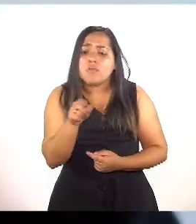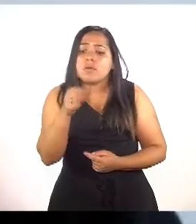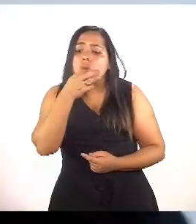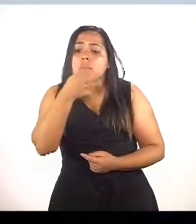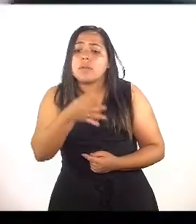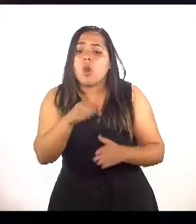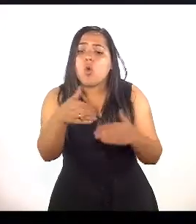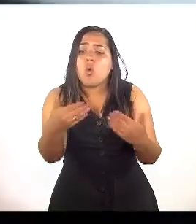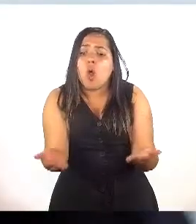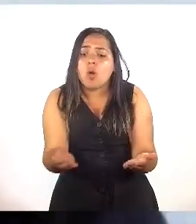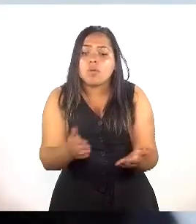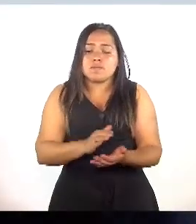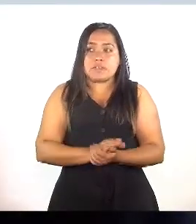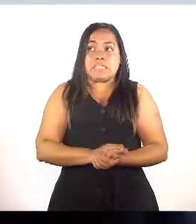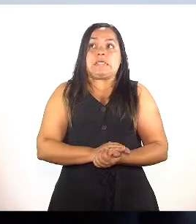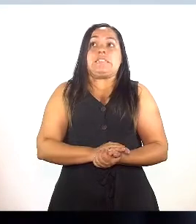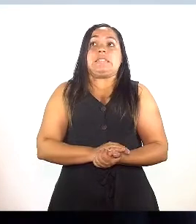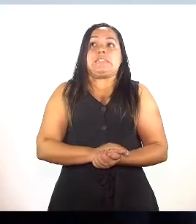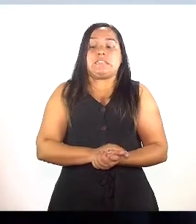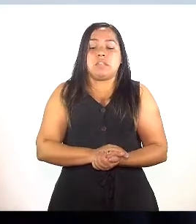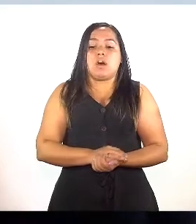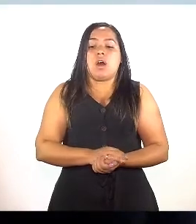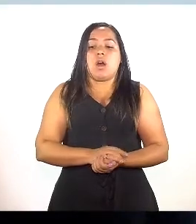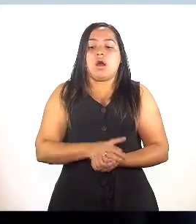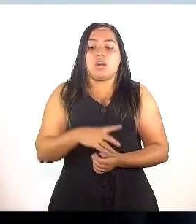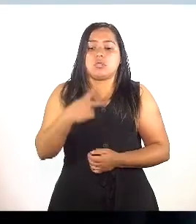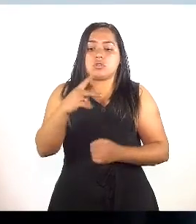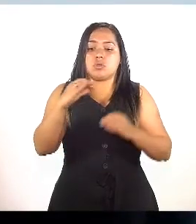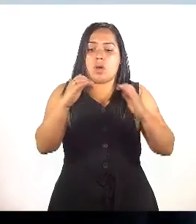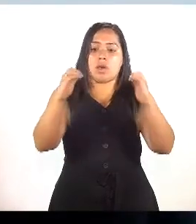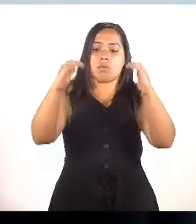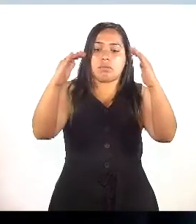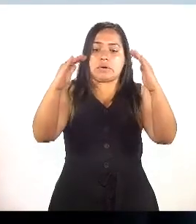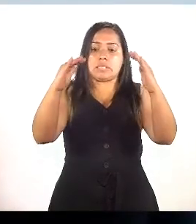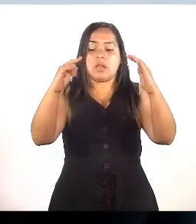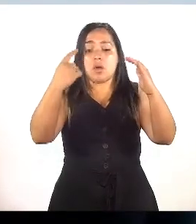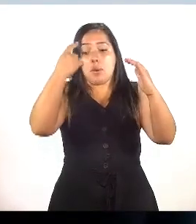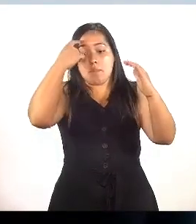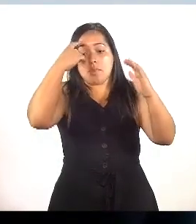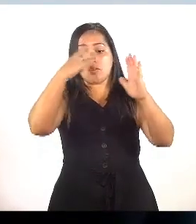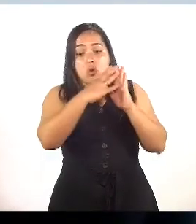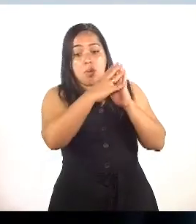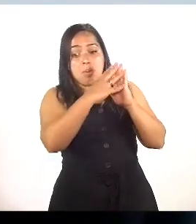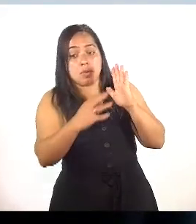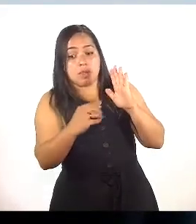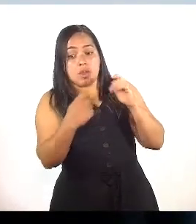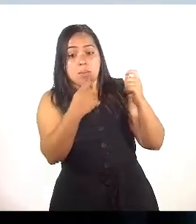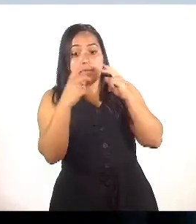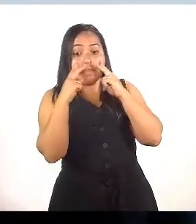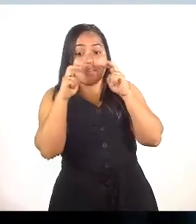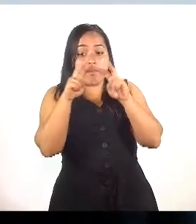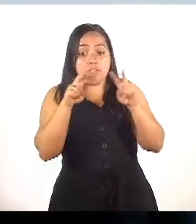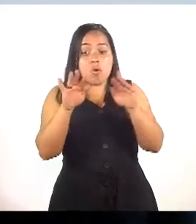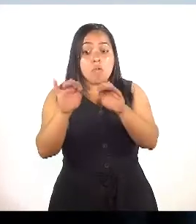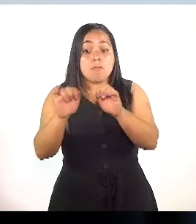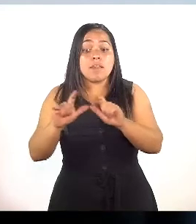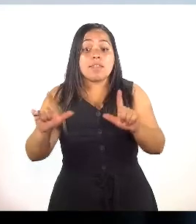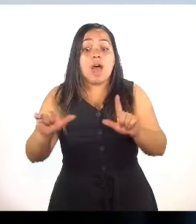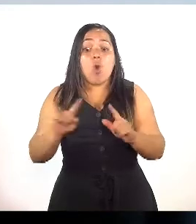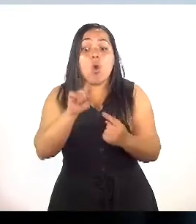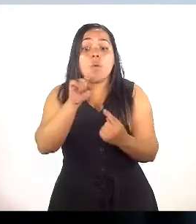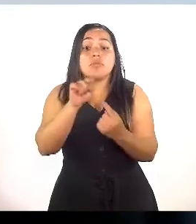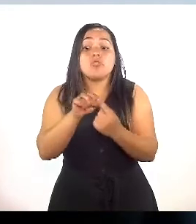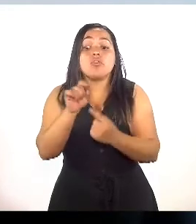Nobre deputado, Vossa Excelência, em relação aos modelos, eu acho que sempre tem em vista o fim, né? Acho que o objetivo